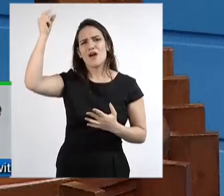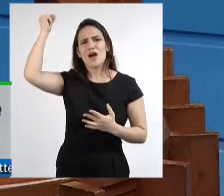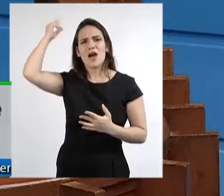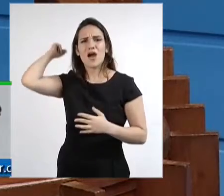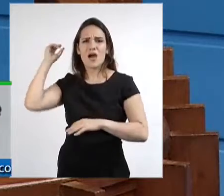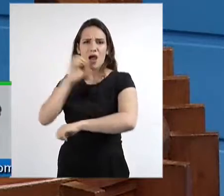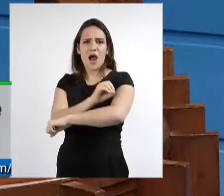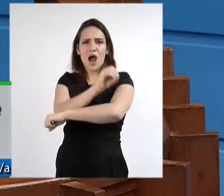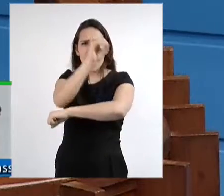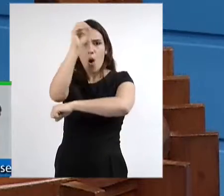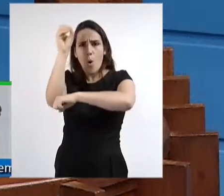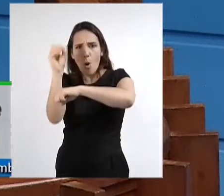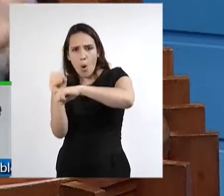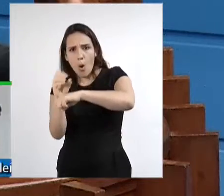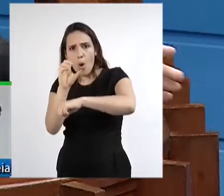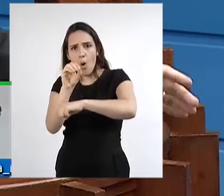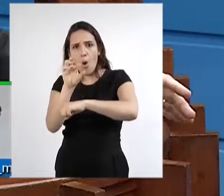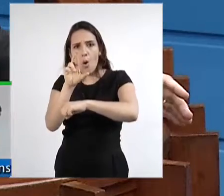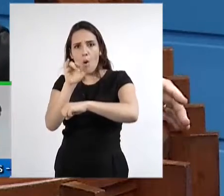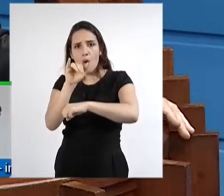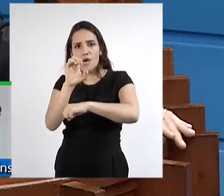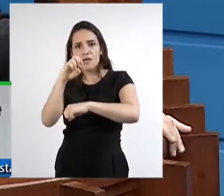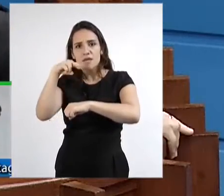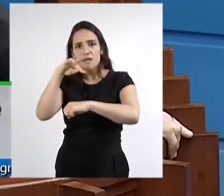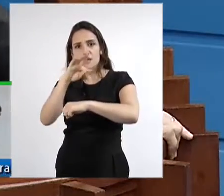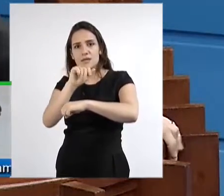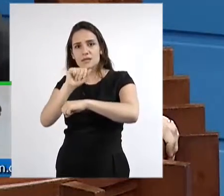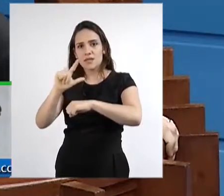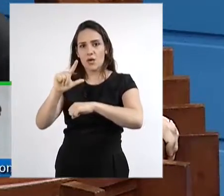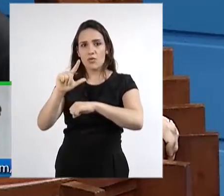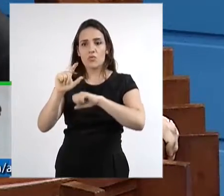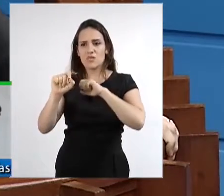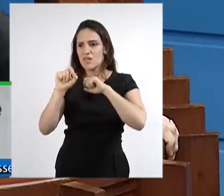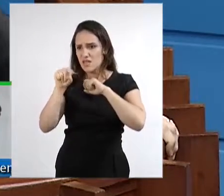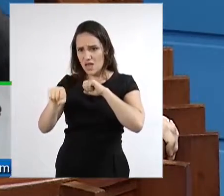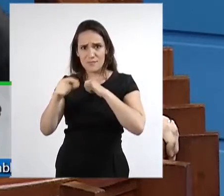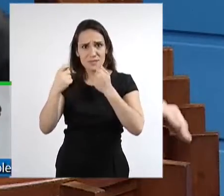oriental, que não se precisa ter um estatuto